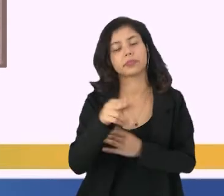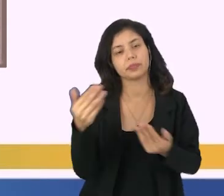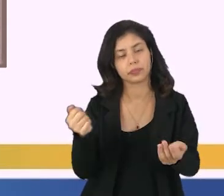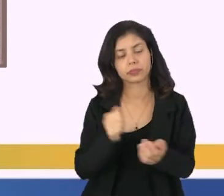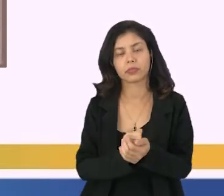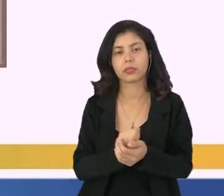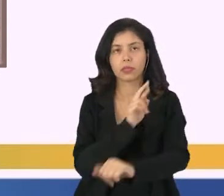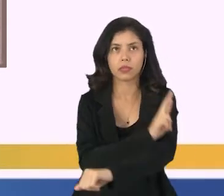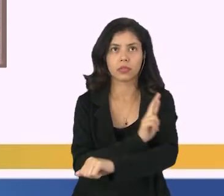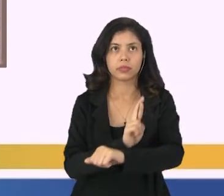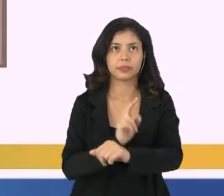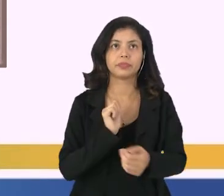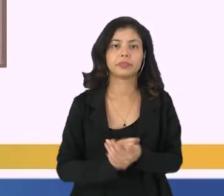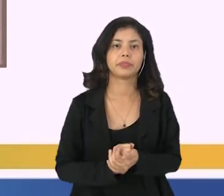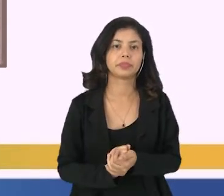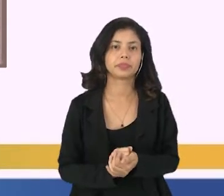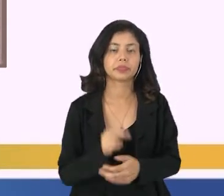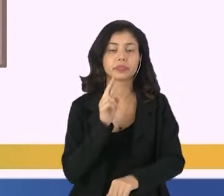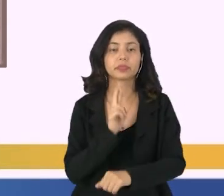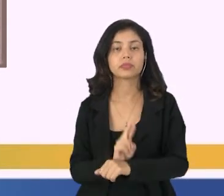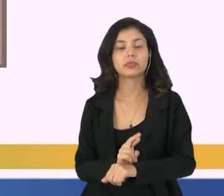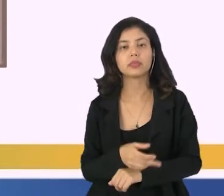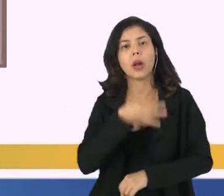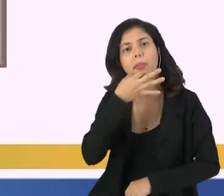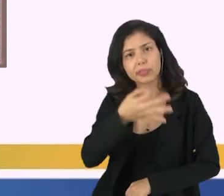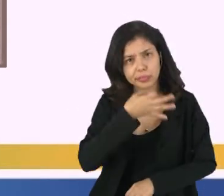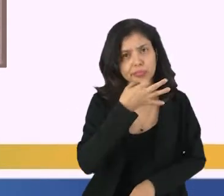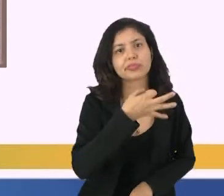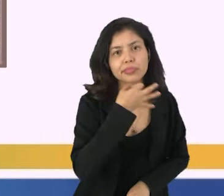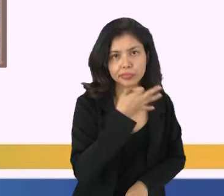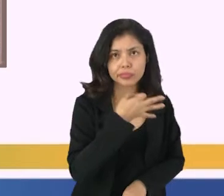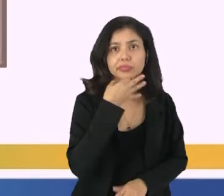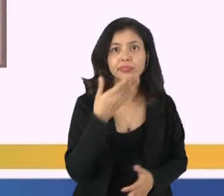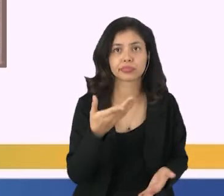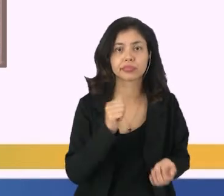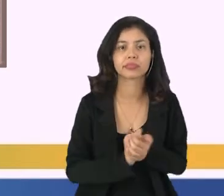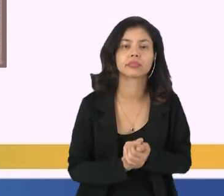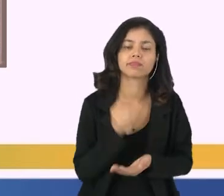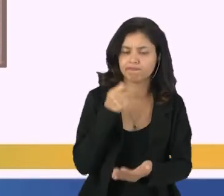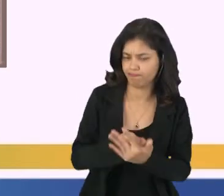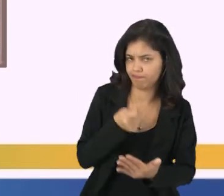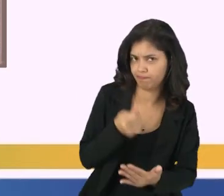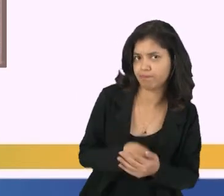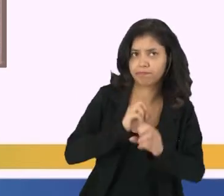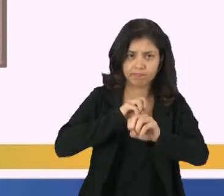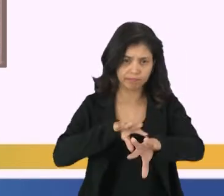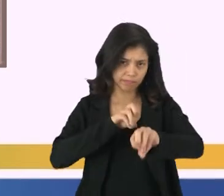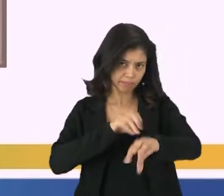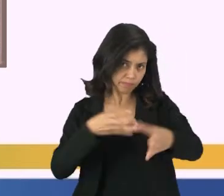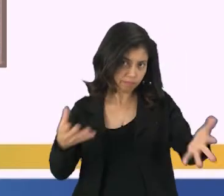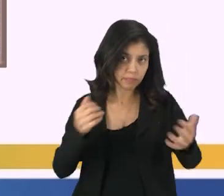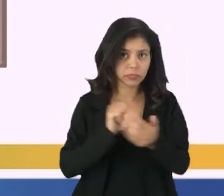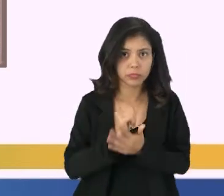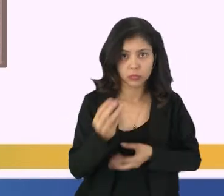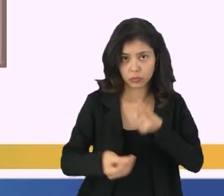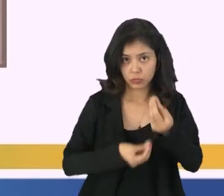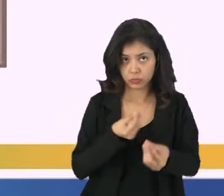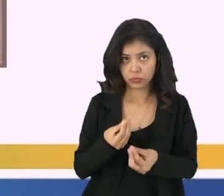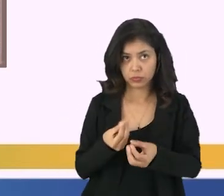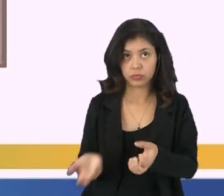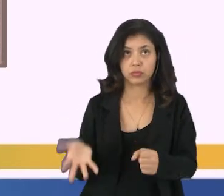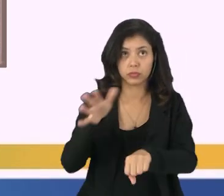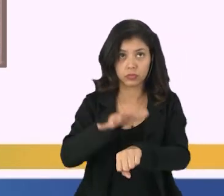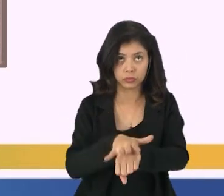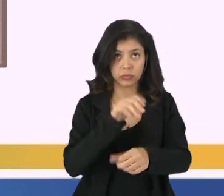né, a religião para argumentar, né, convencer, ensinar tanto esse